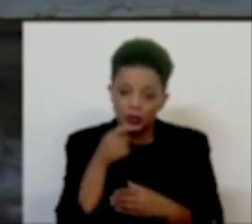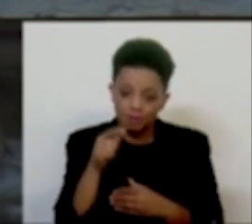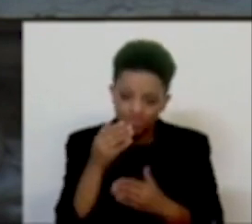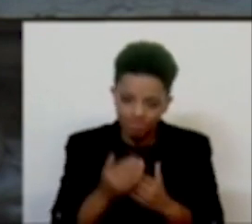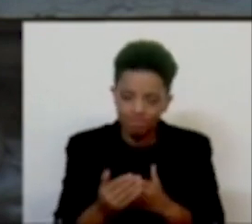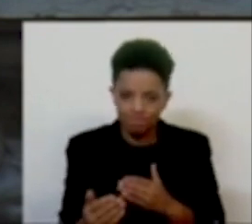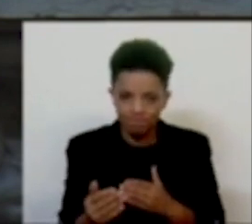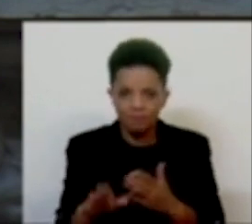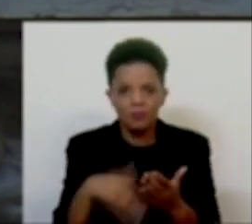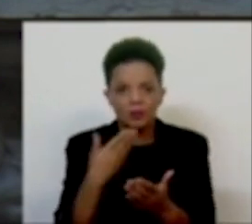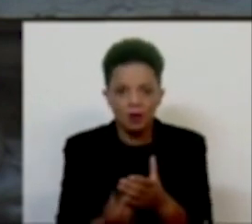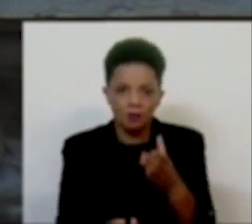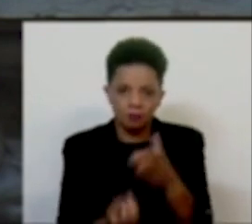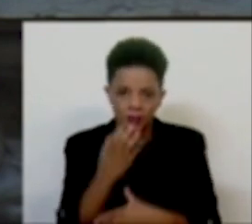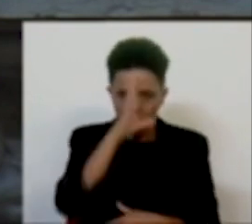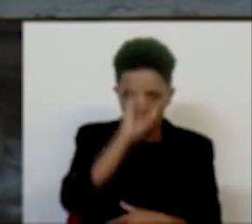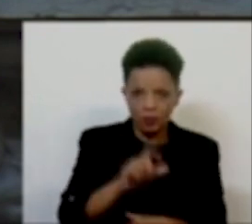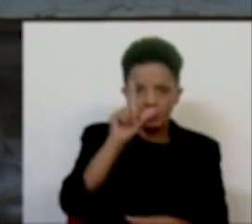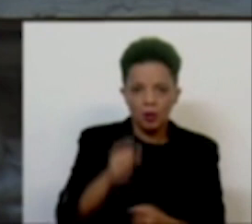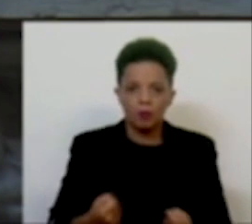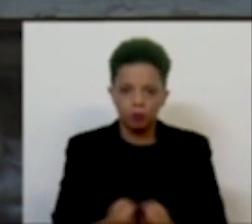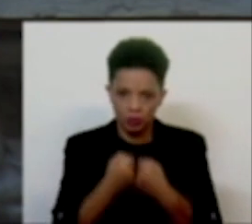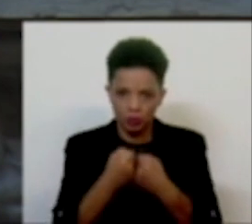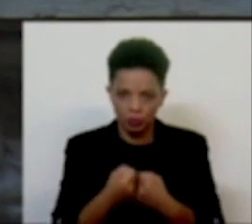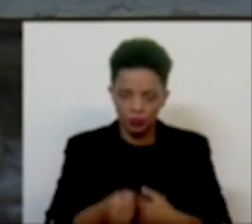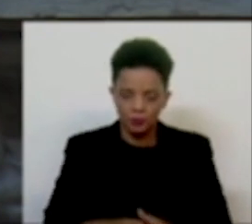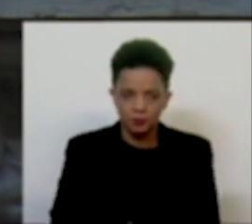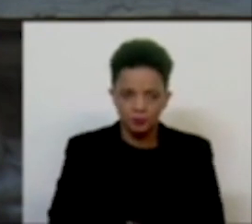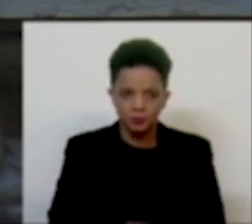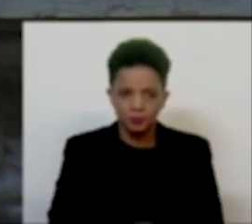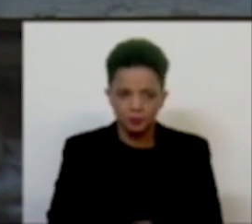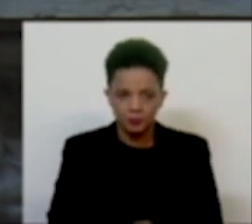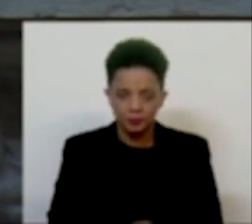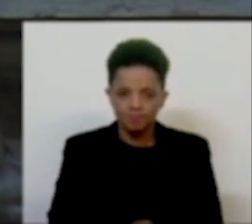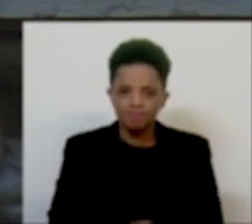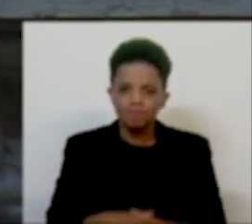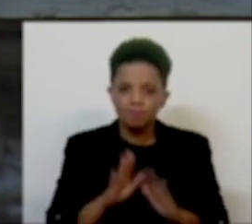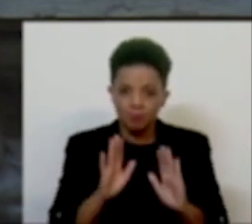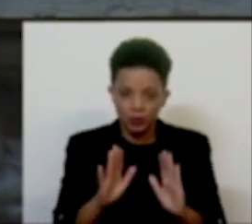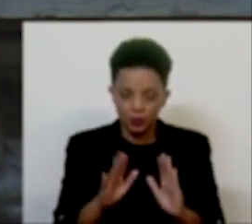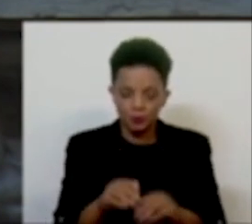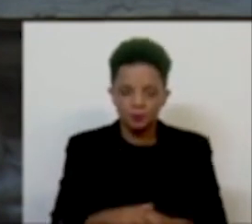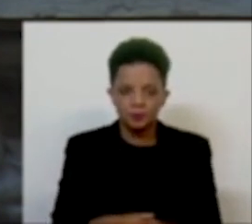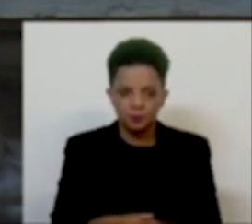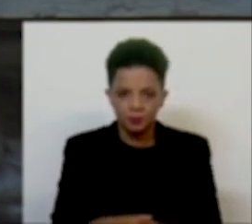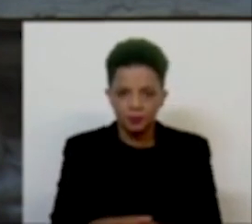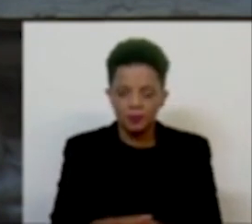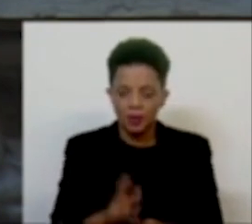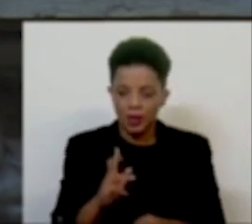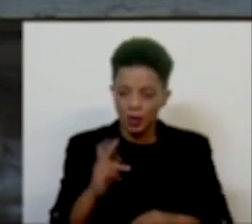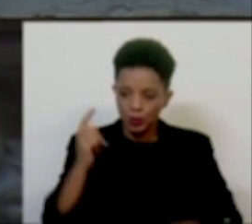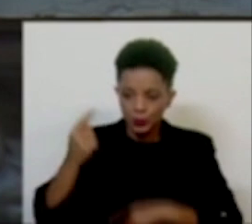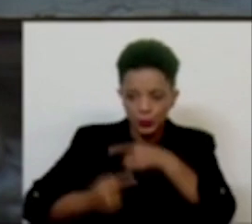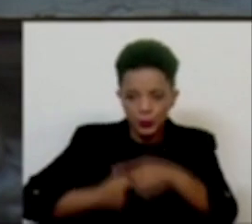dela, que se formam os governos e as oposições. Mas este intervalo que a renovação